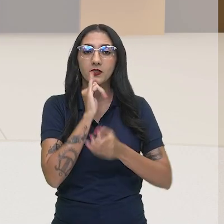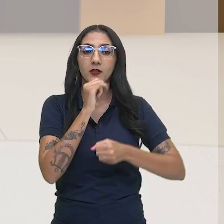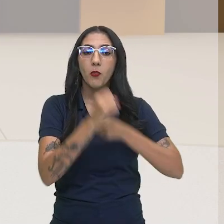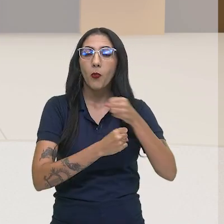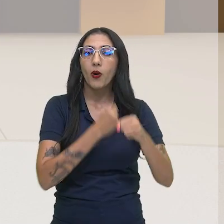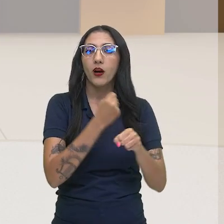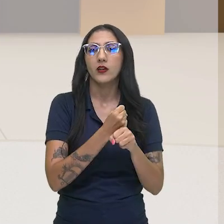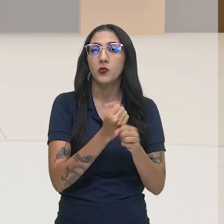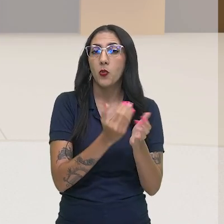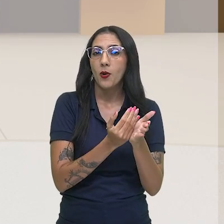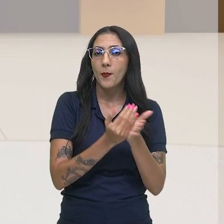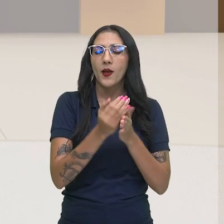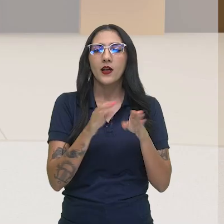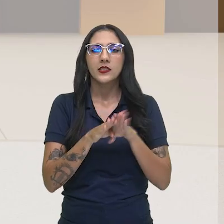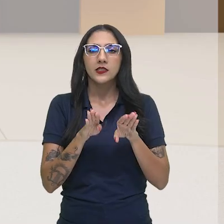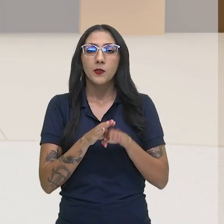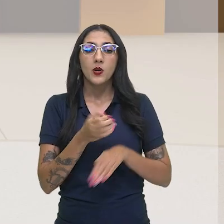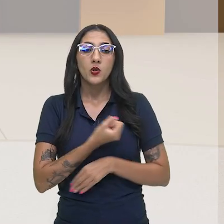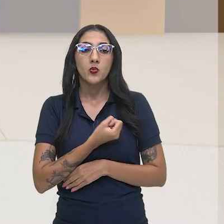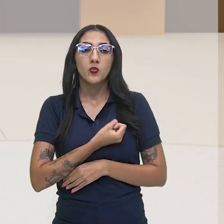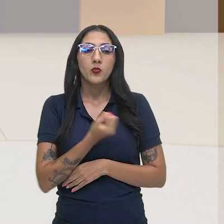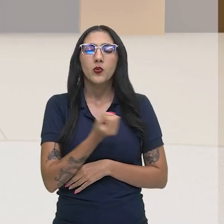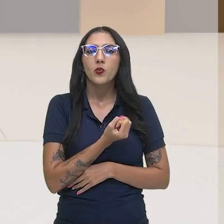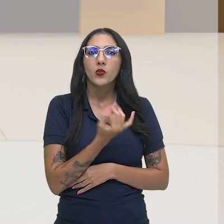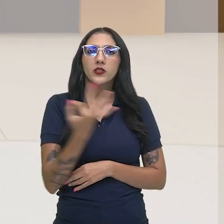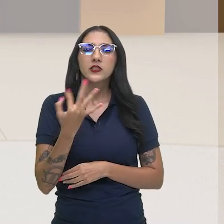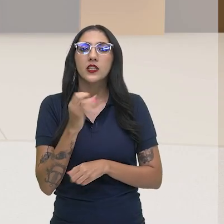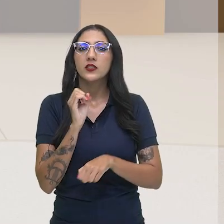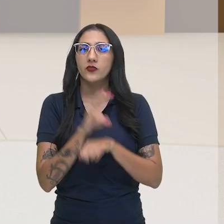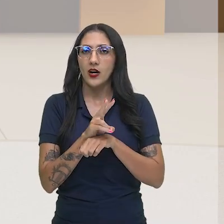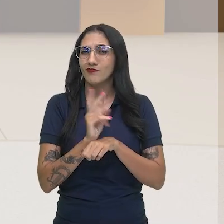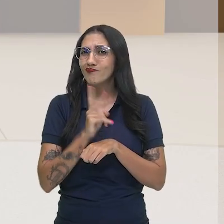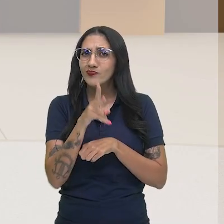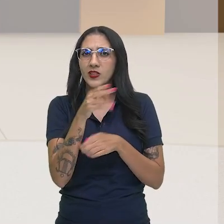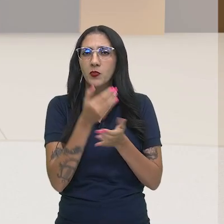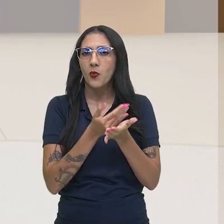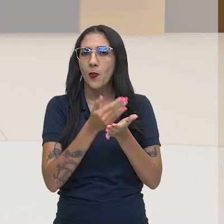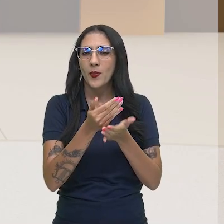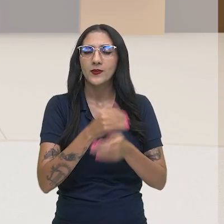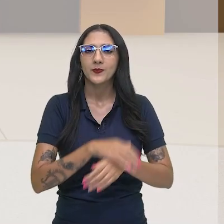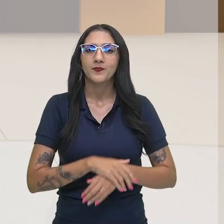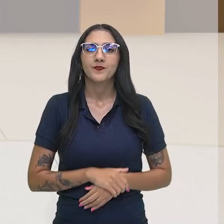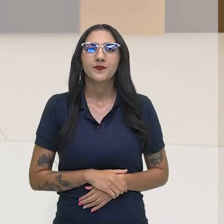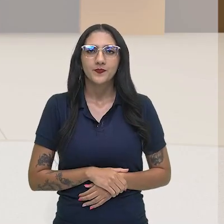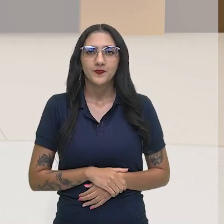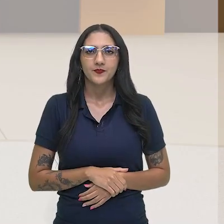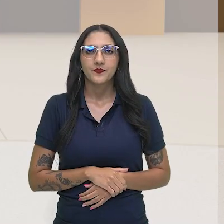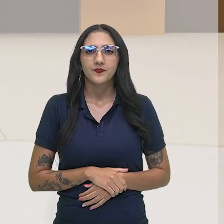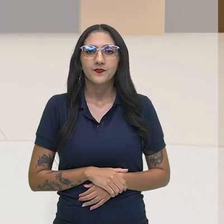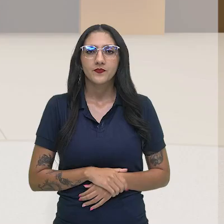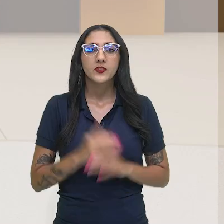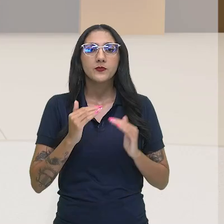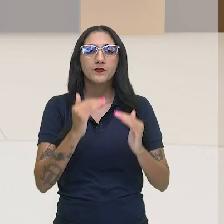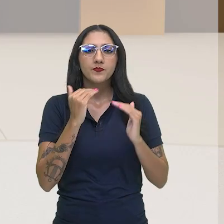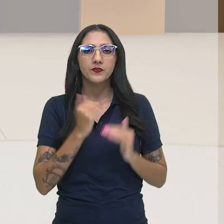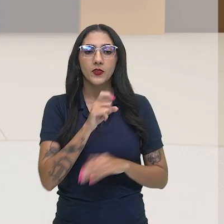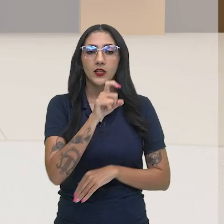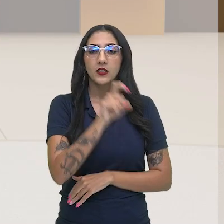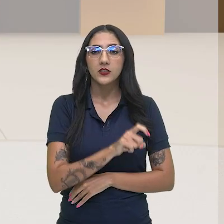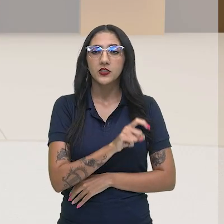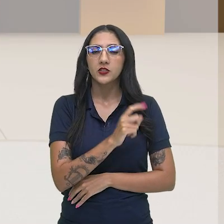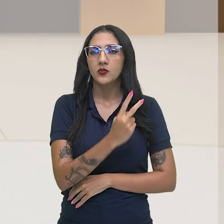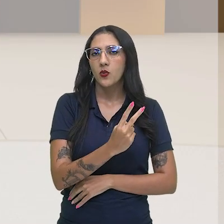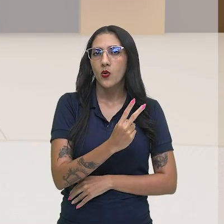número de emprego inicial. Sempre isso, tá? Inicial. Já o X2 e o Y2 serão